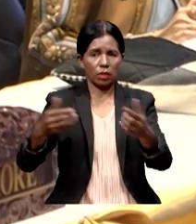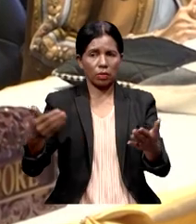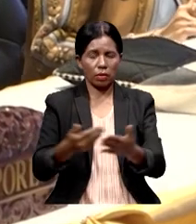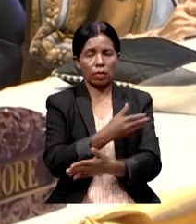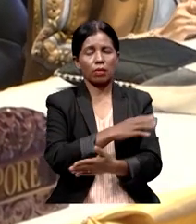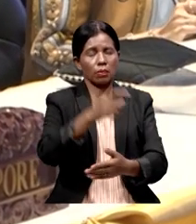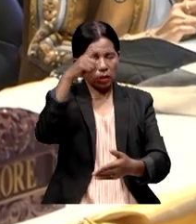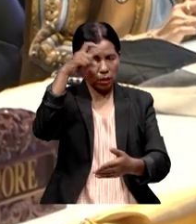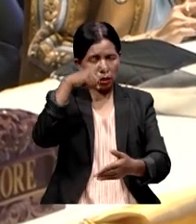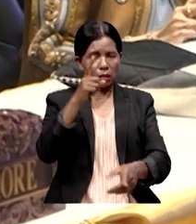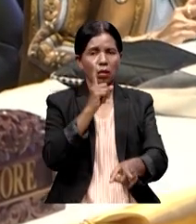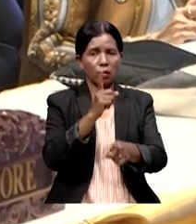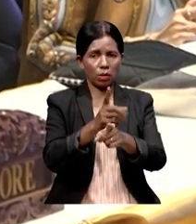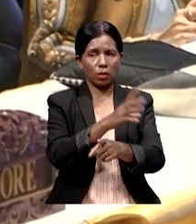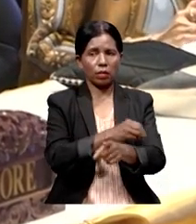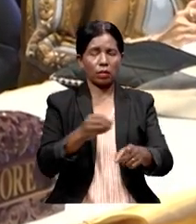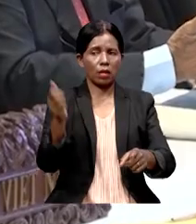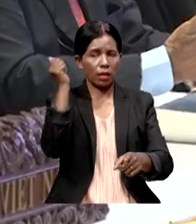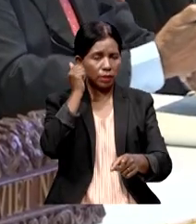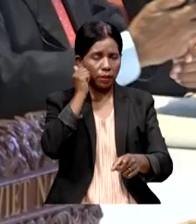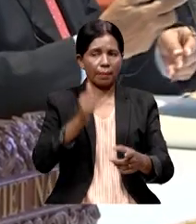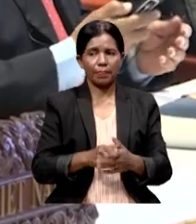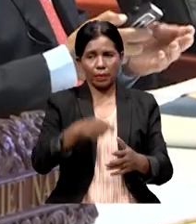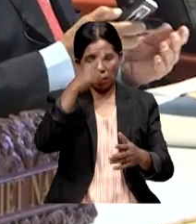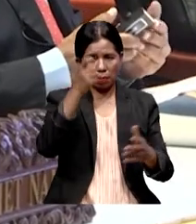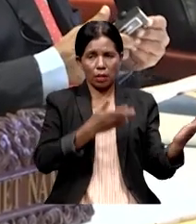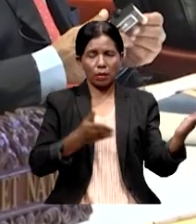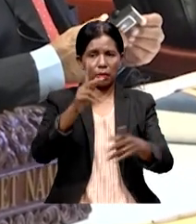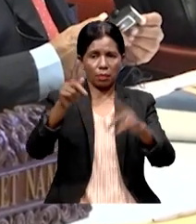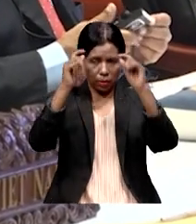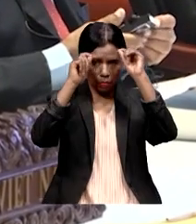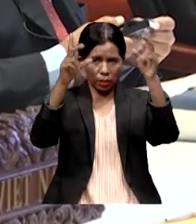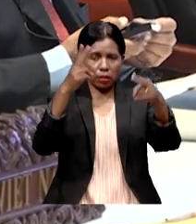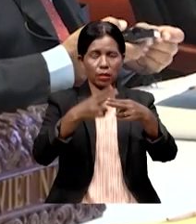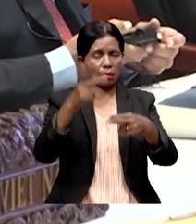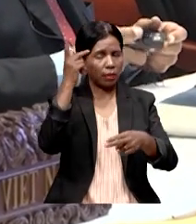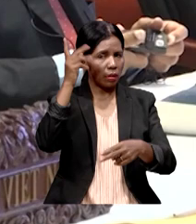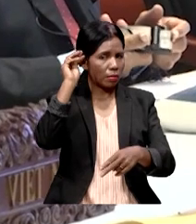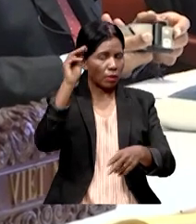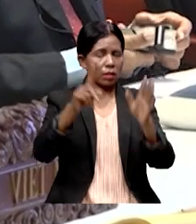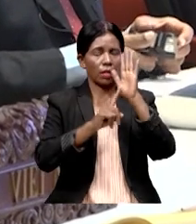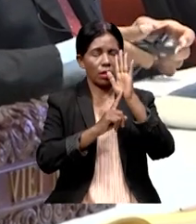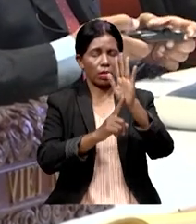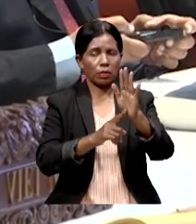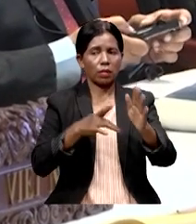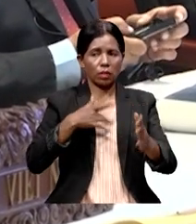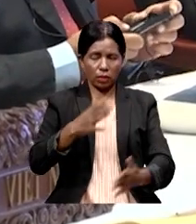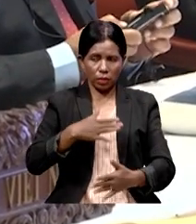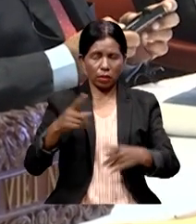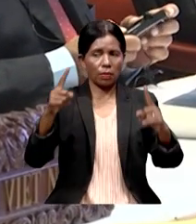brilhante liu no dinâmico e a ASEAN. Também nele, o povo Timor-Leste Nenaran, primeiro-ministro, atone a apreciação